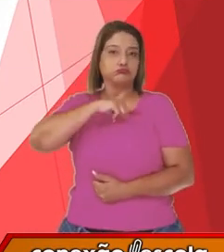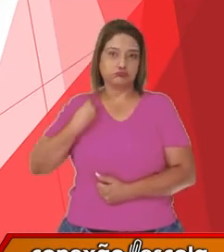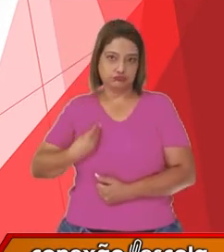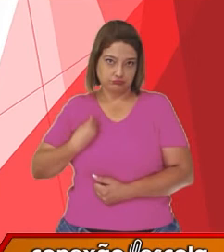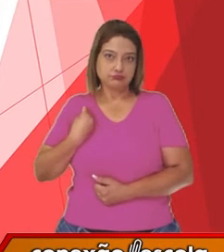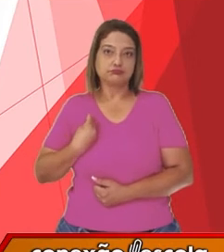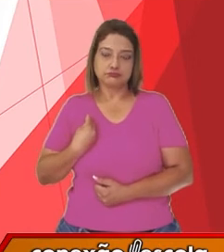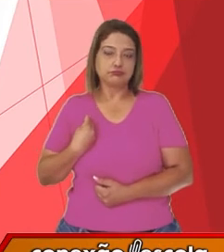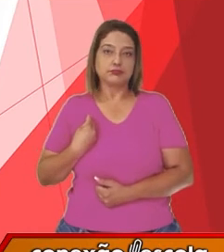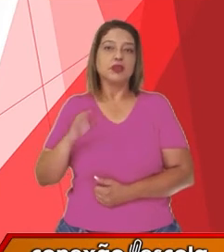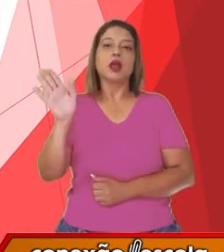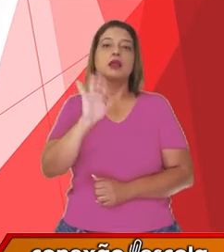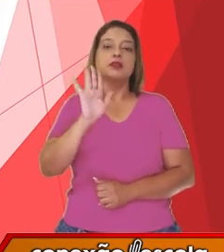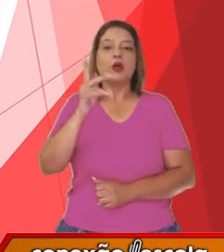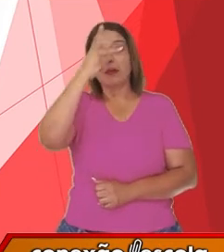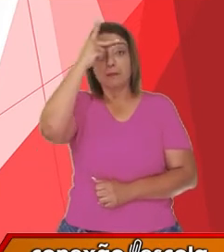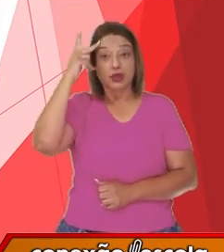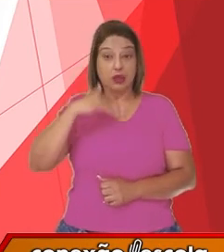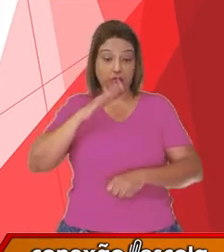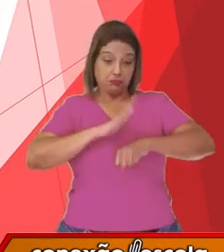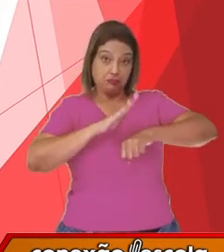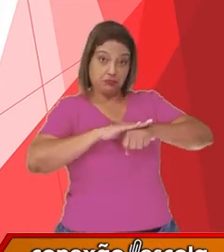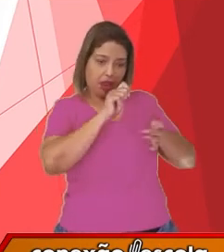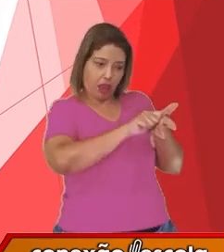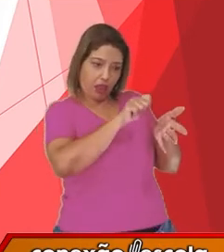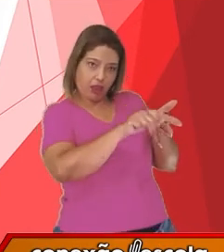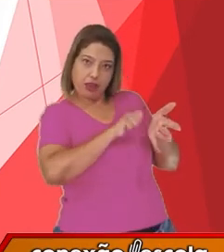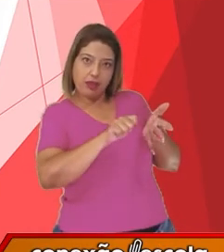Ele não é fabricado pela mão do homem.